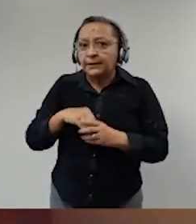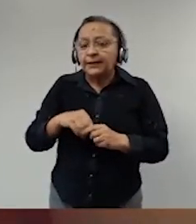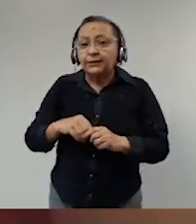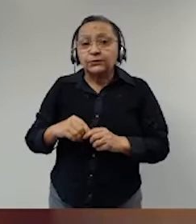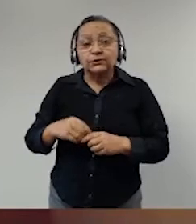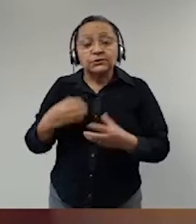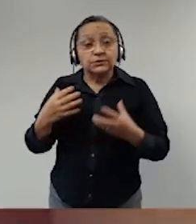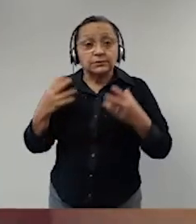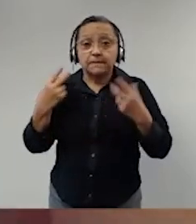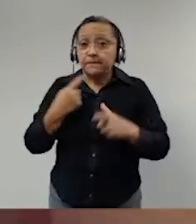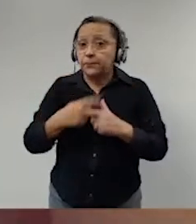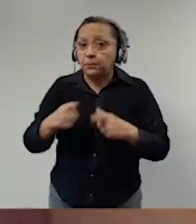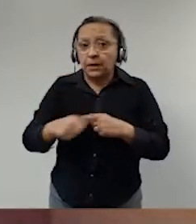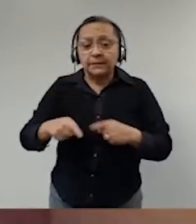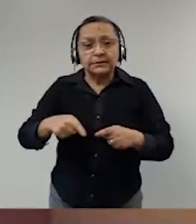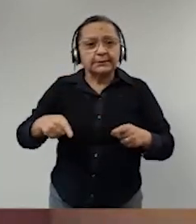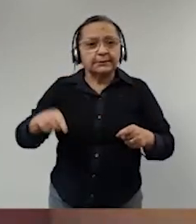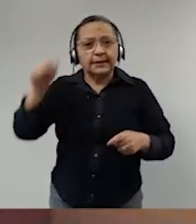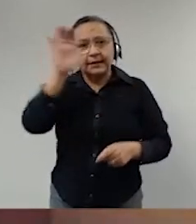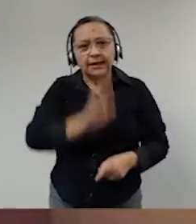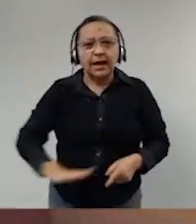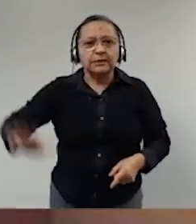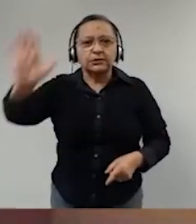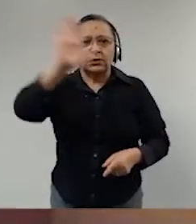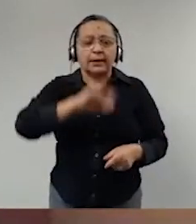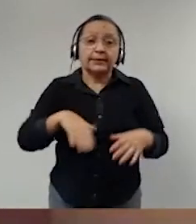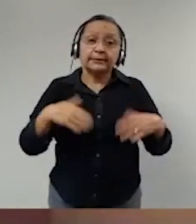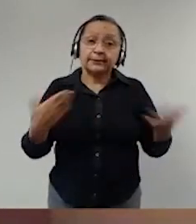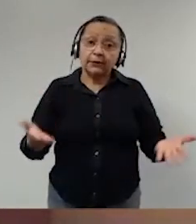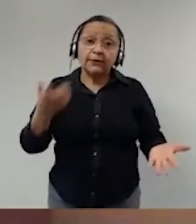grandes problemas nacionais. Agora, veja só,